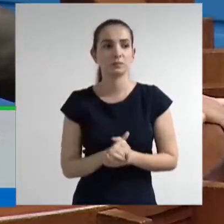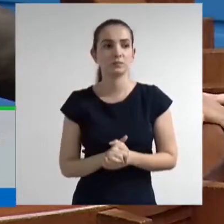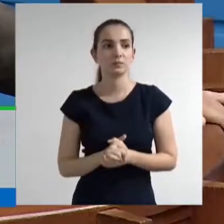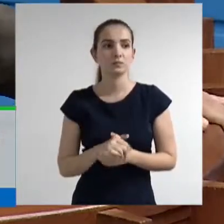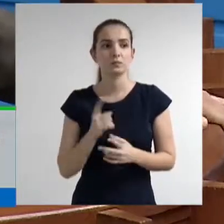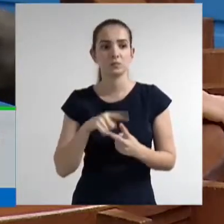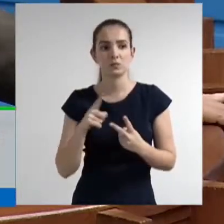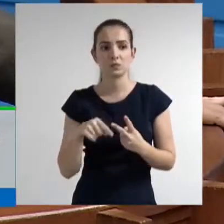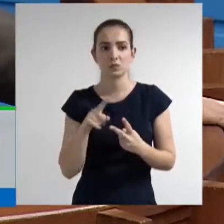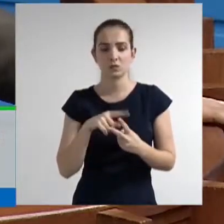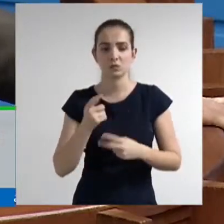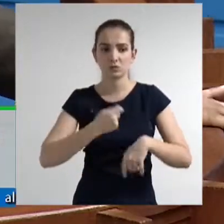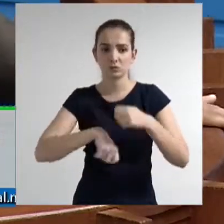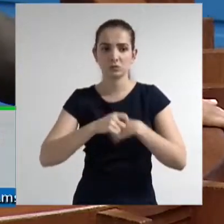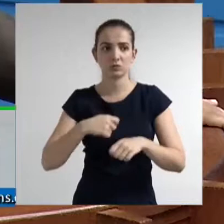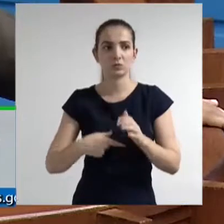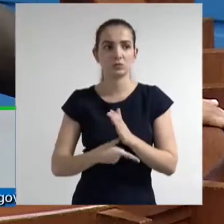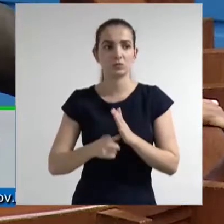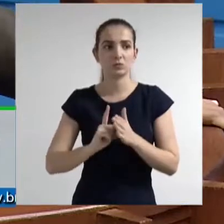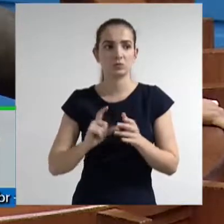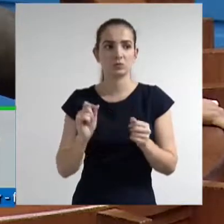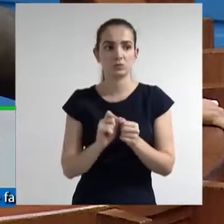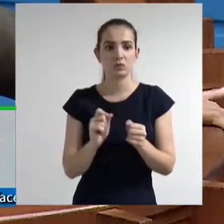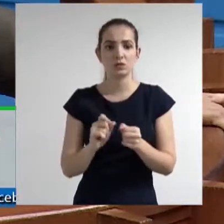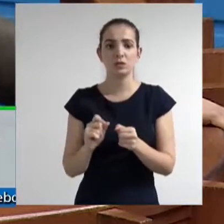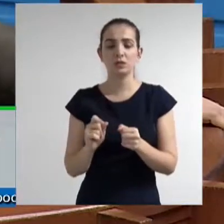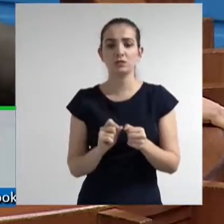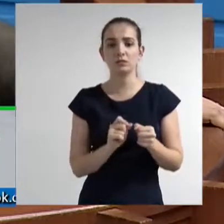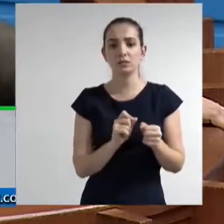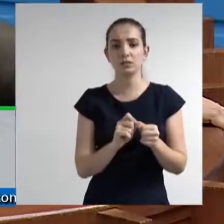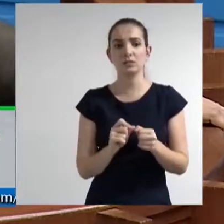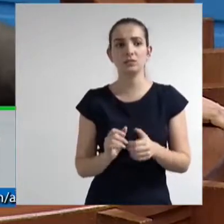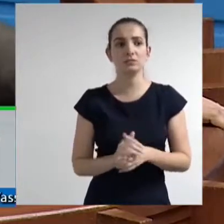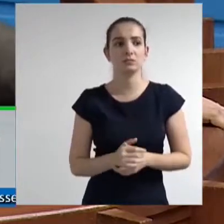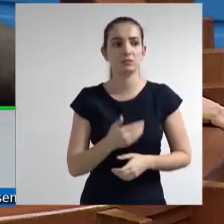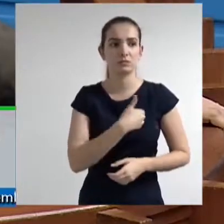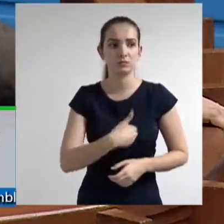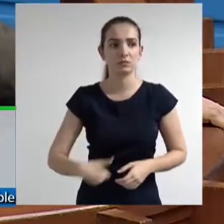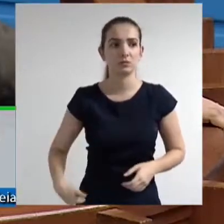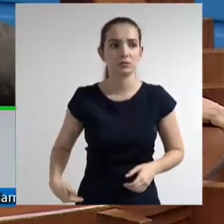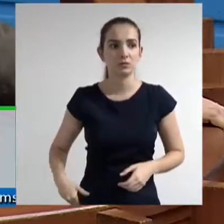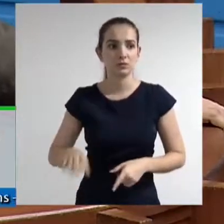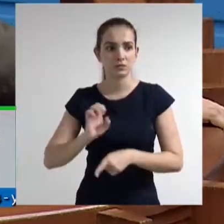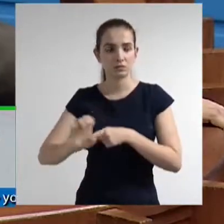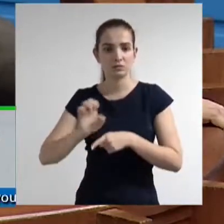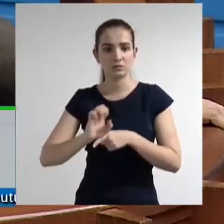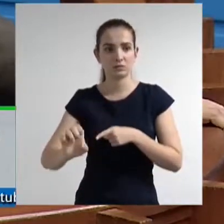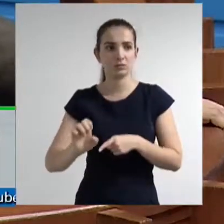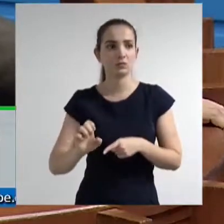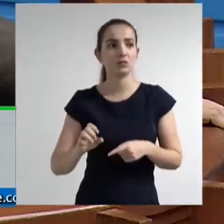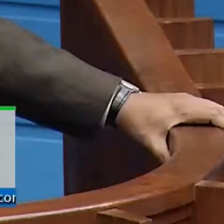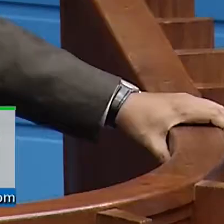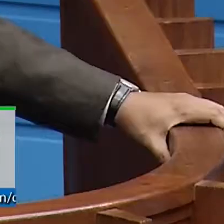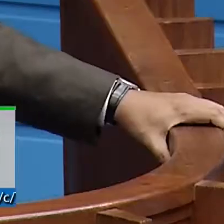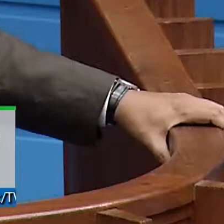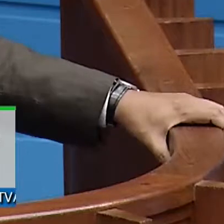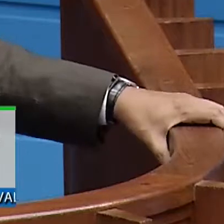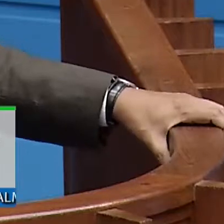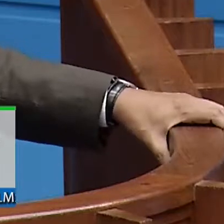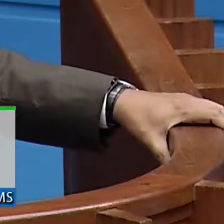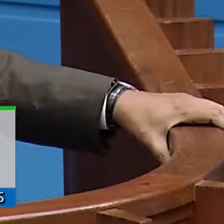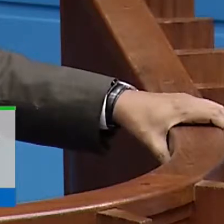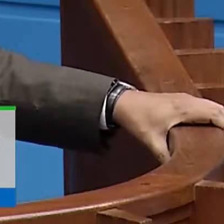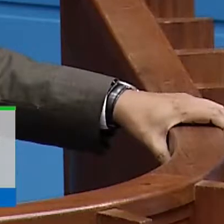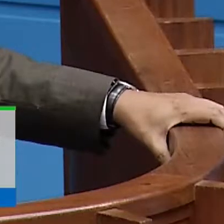Nas 2 negociações anteriores que foram feitas, Governo do Estado, Ministério Público do Mato Grosso do Sul e CESP, a